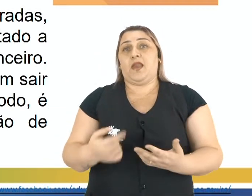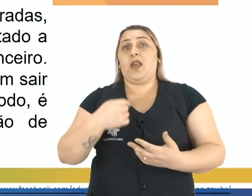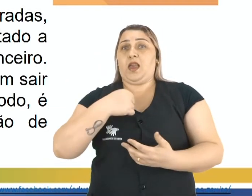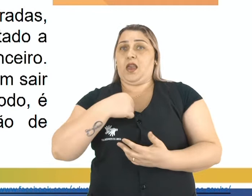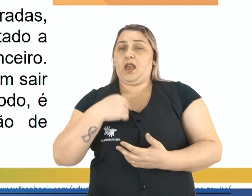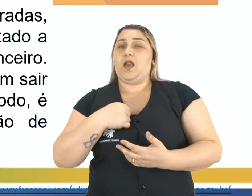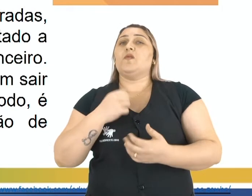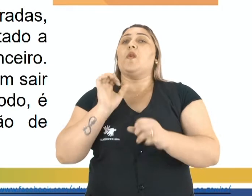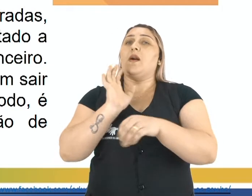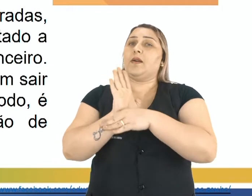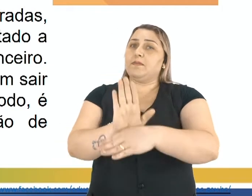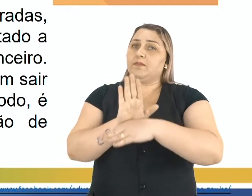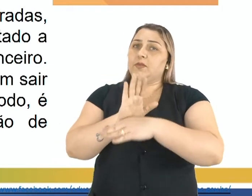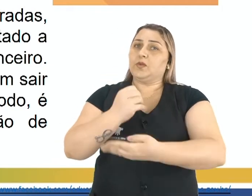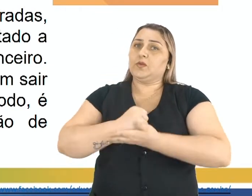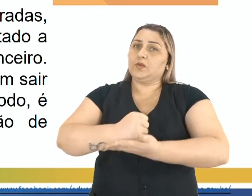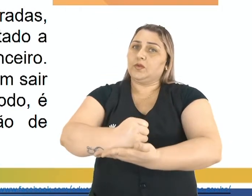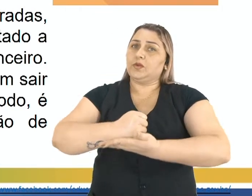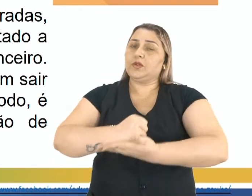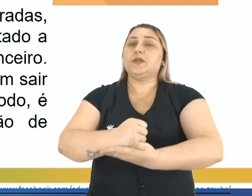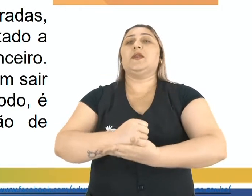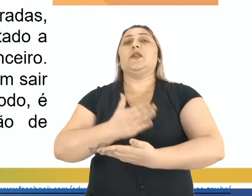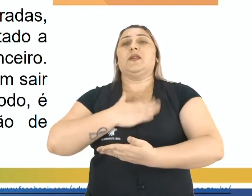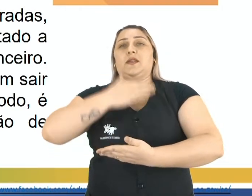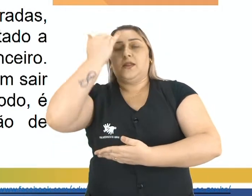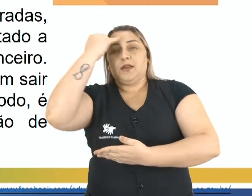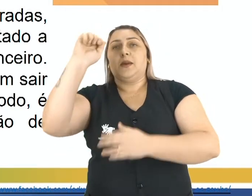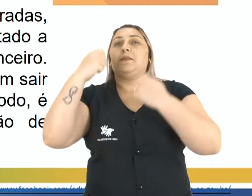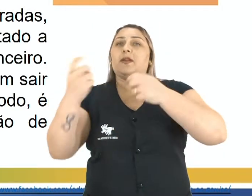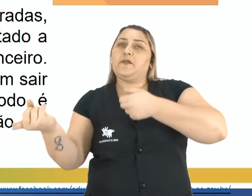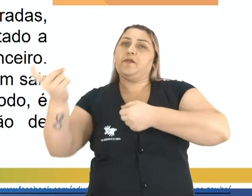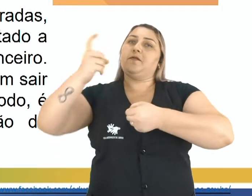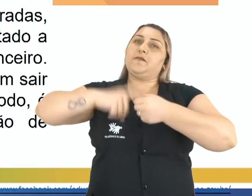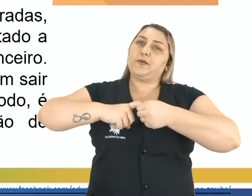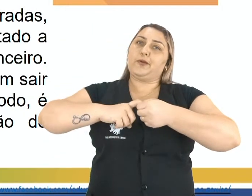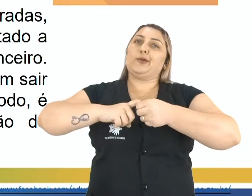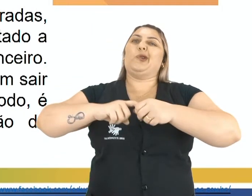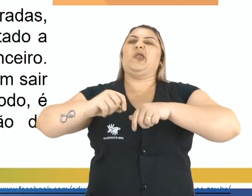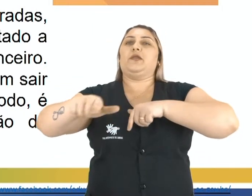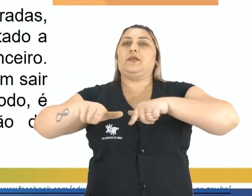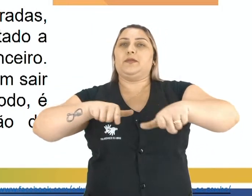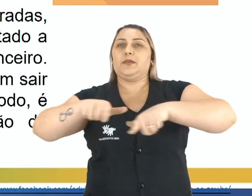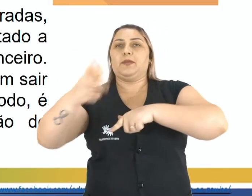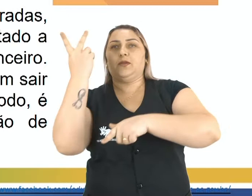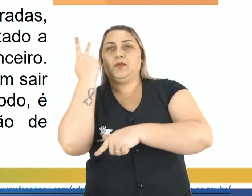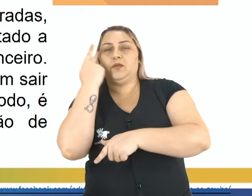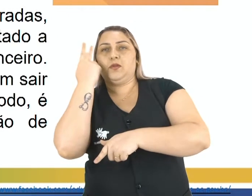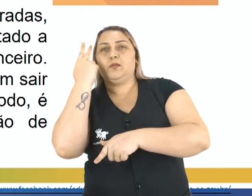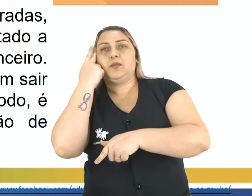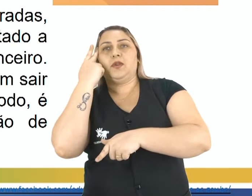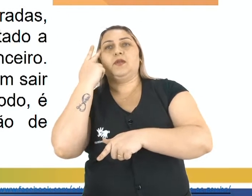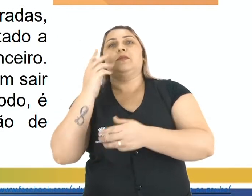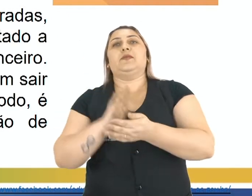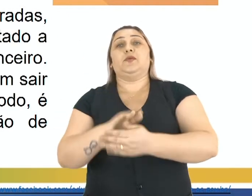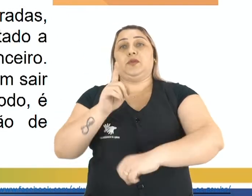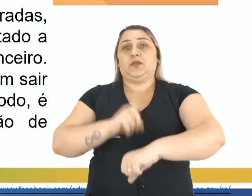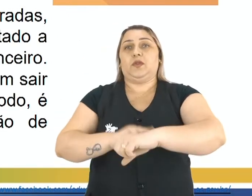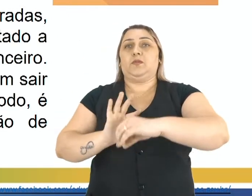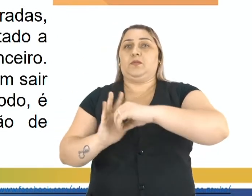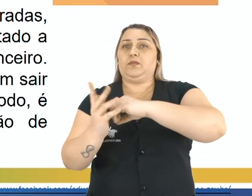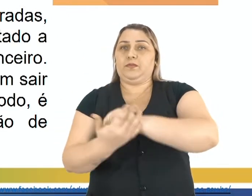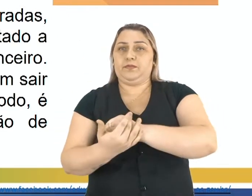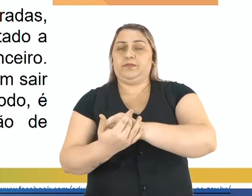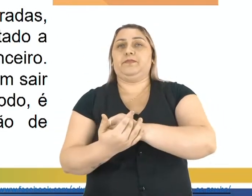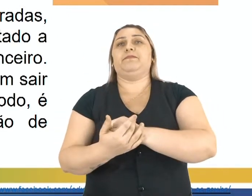estou apoiando, eu sustento a ideia de que deve voltar às atividades normais, mesmo no tempo de